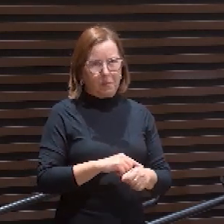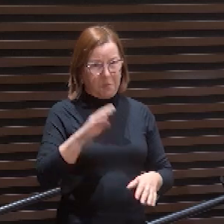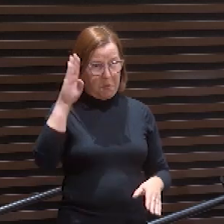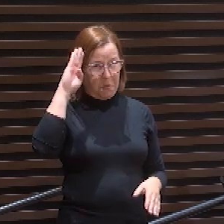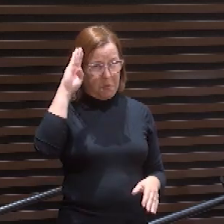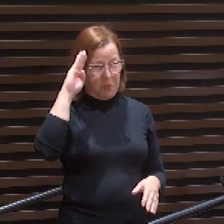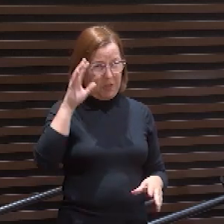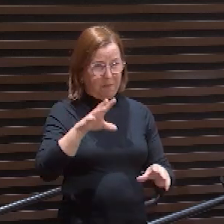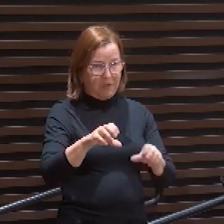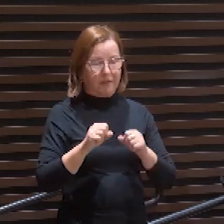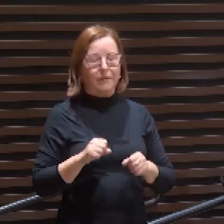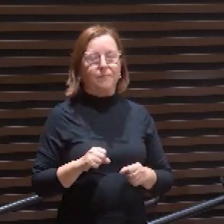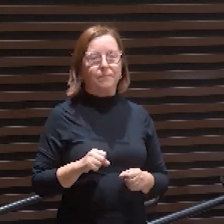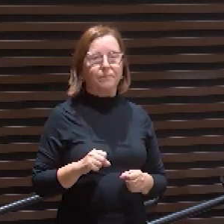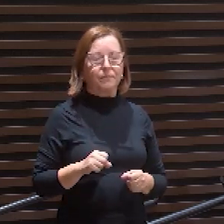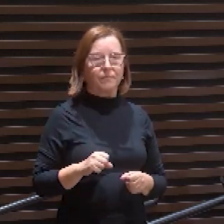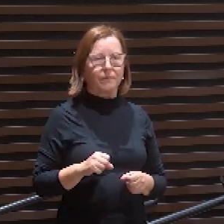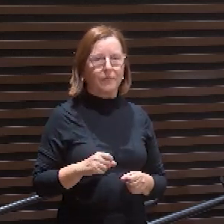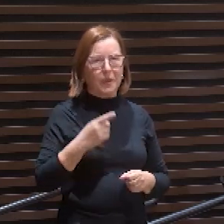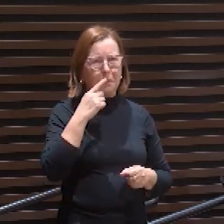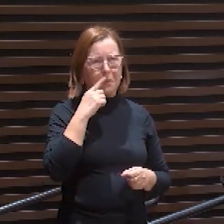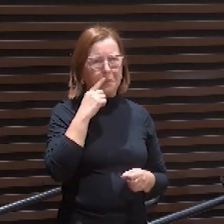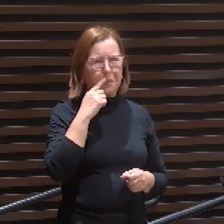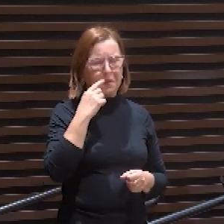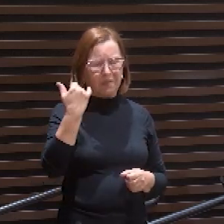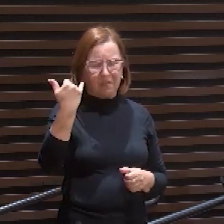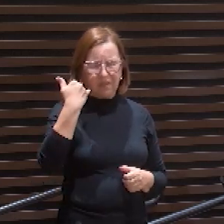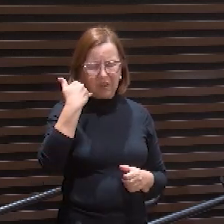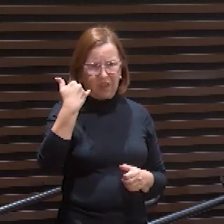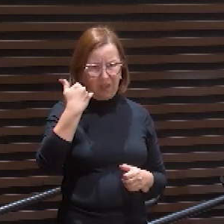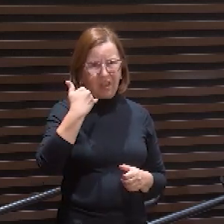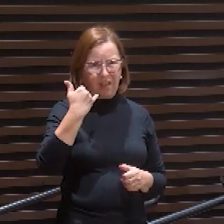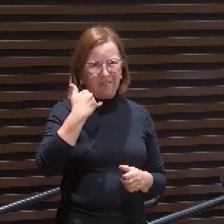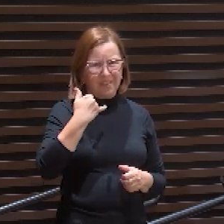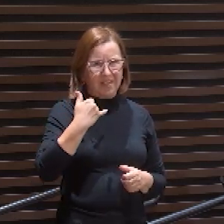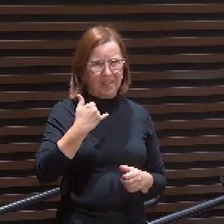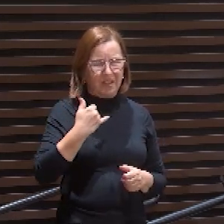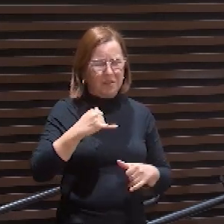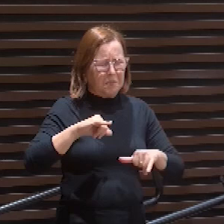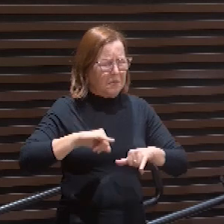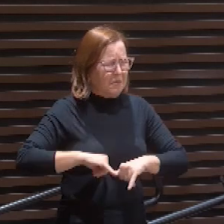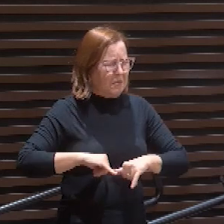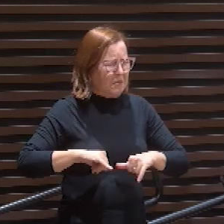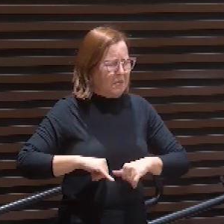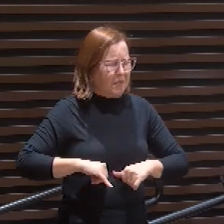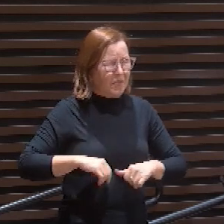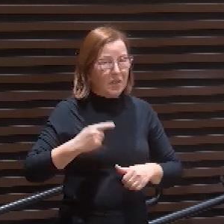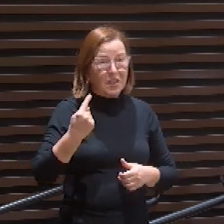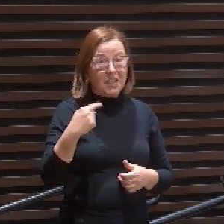O pai recebeu a notícia e sofreu profundamente a morte do seu único filho.